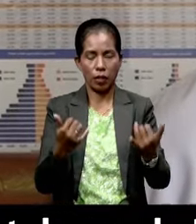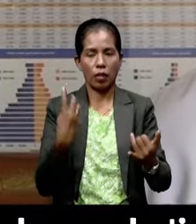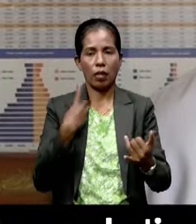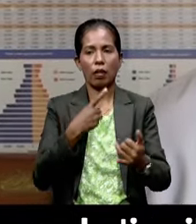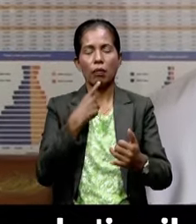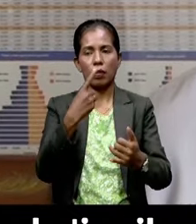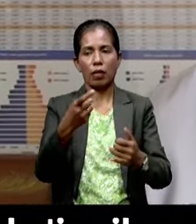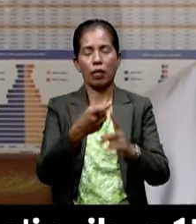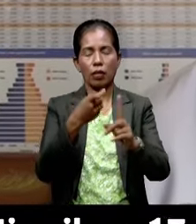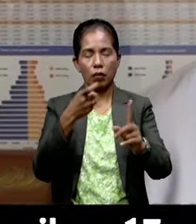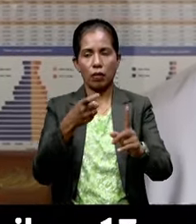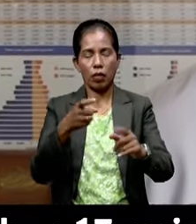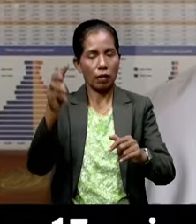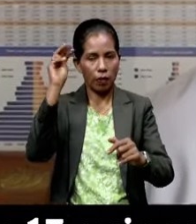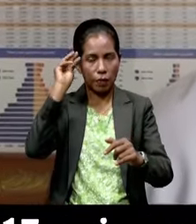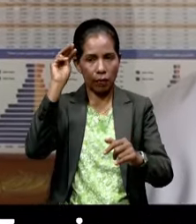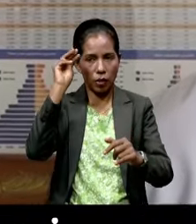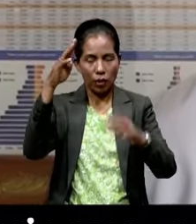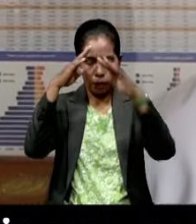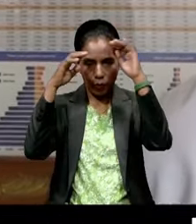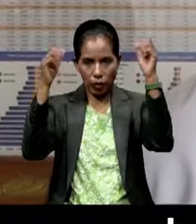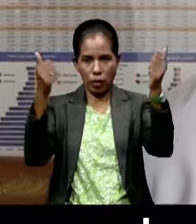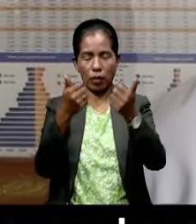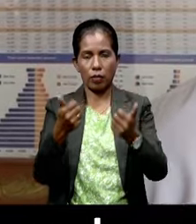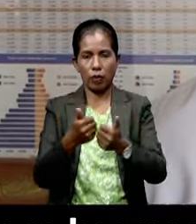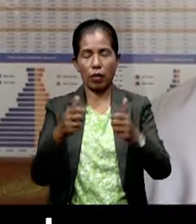Orientação husi sua excelência presidente